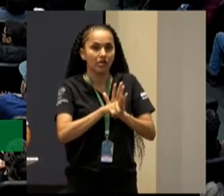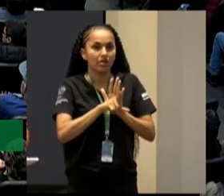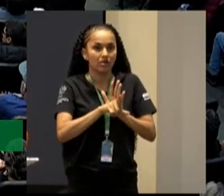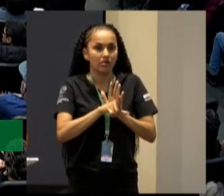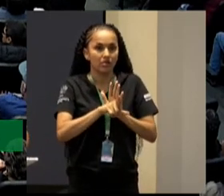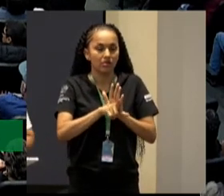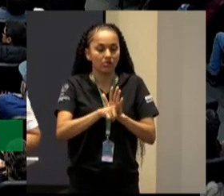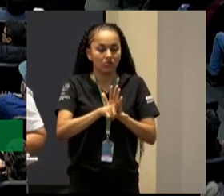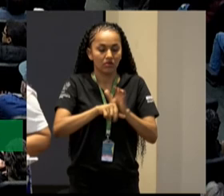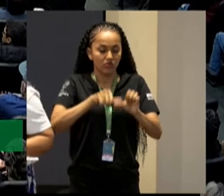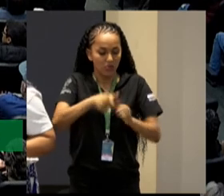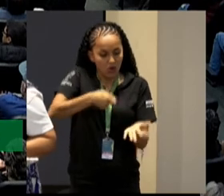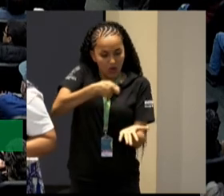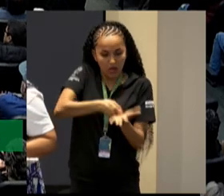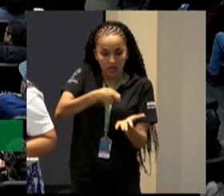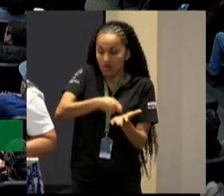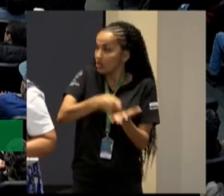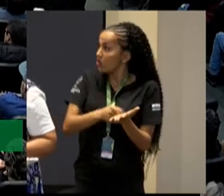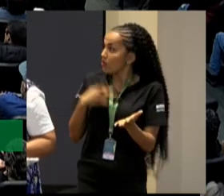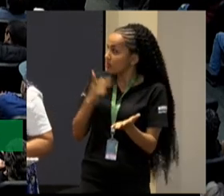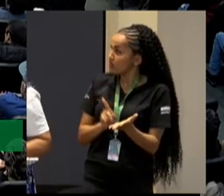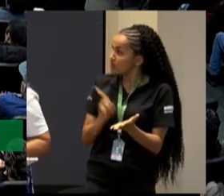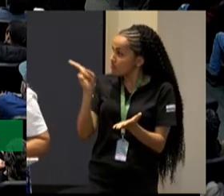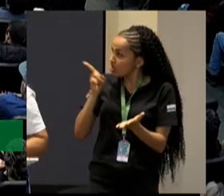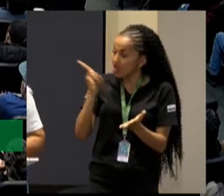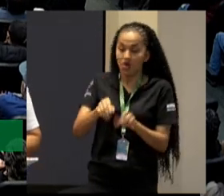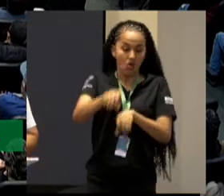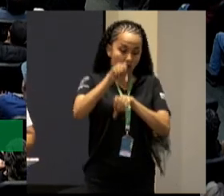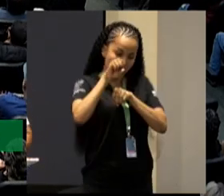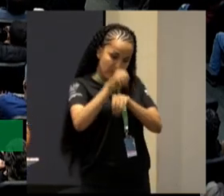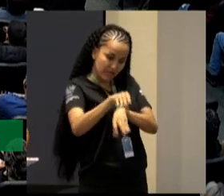tornava obrigatório, como ali diz, né, um ensino